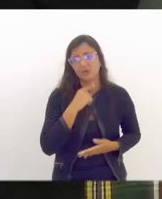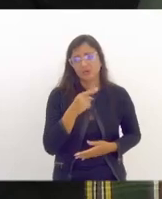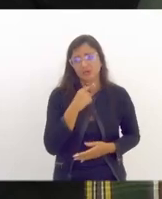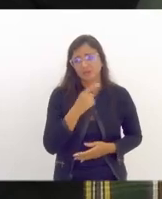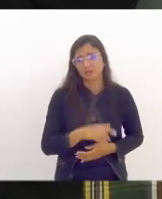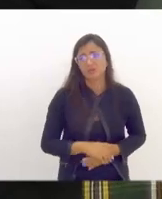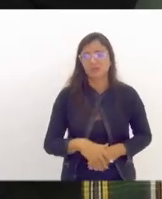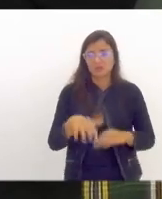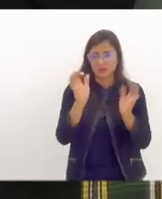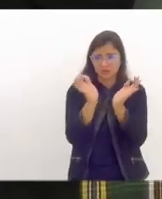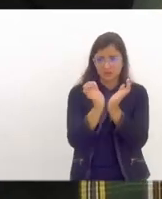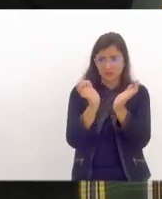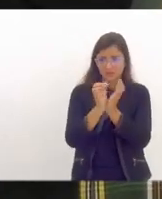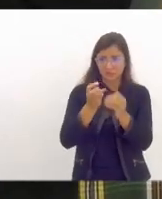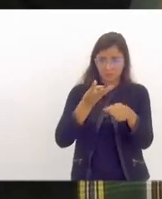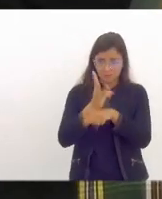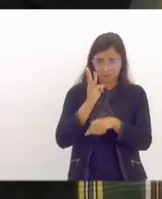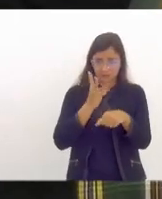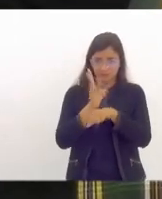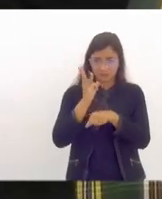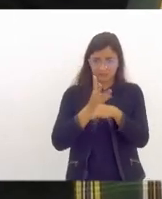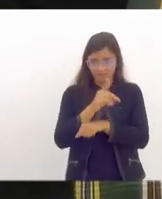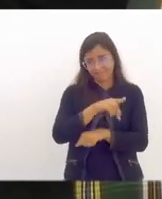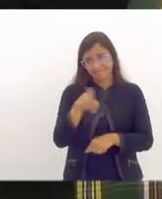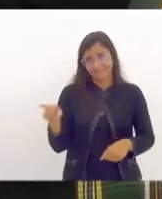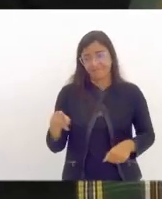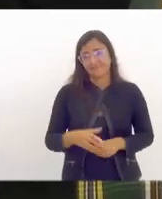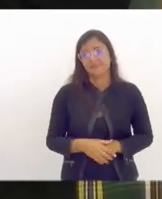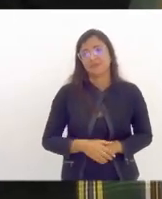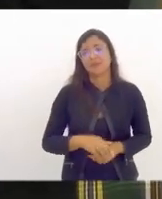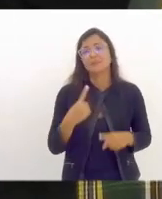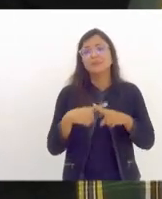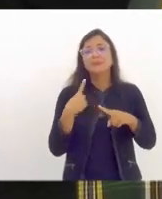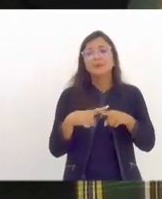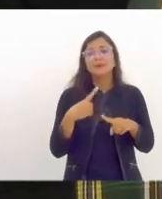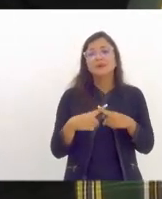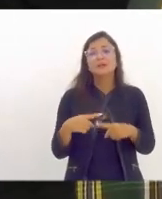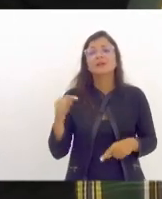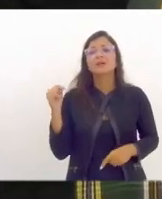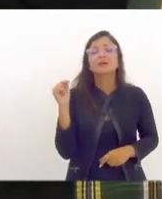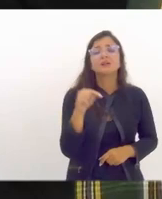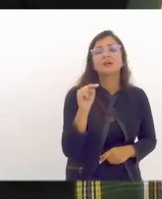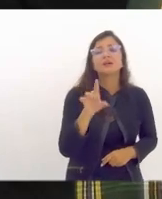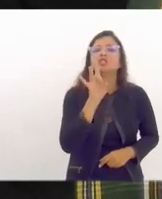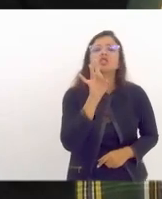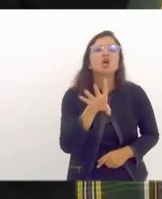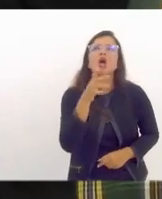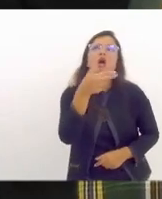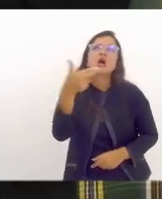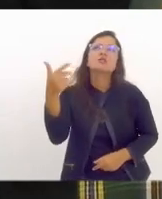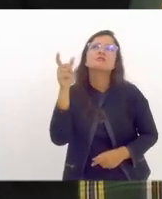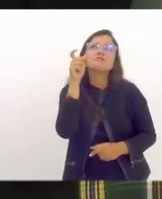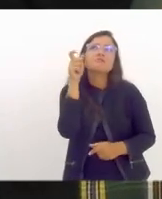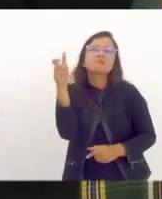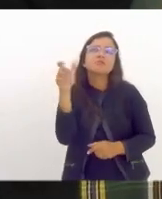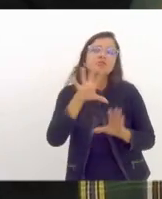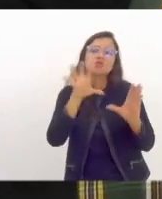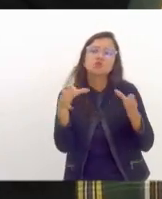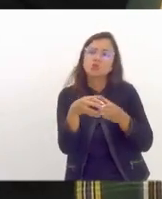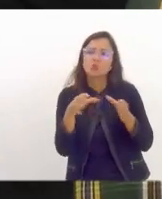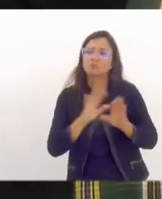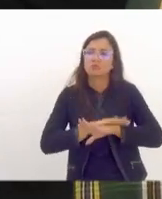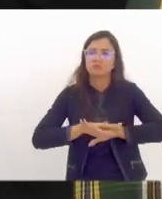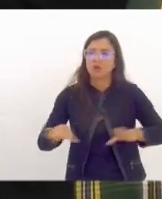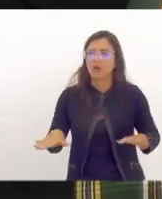no grupo de WhatsApp dos exibidores porque Ali era só para coisas interessantes do coletivo de interesse